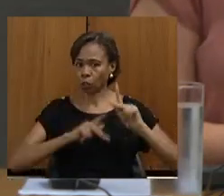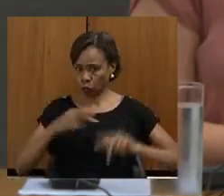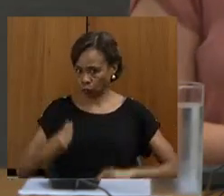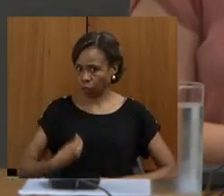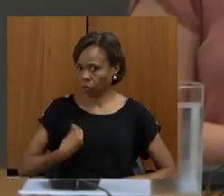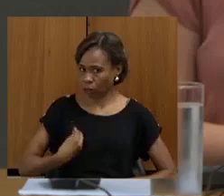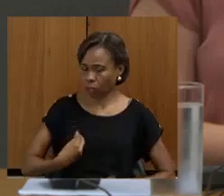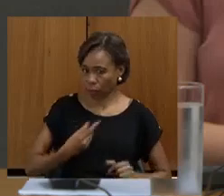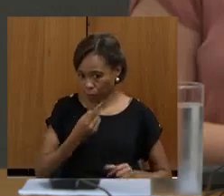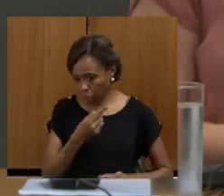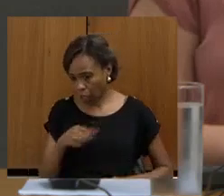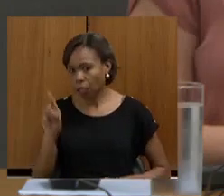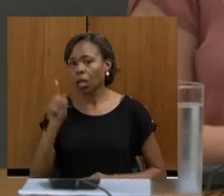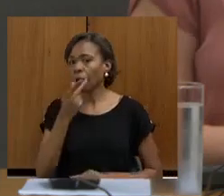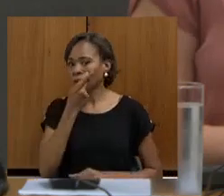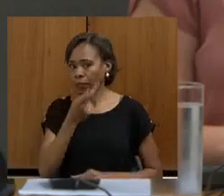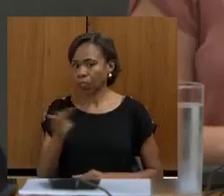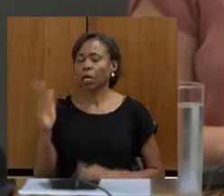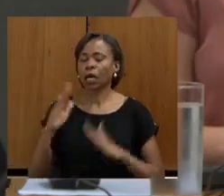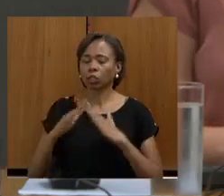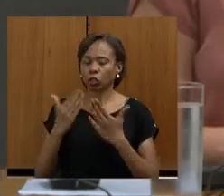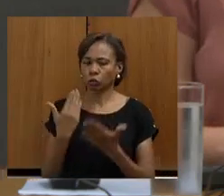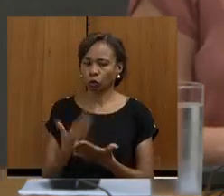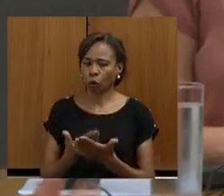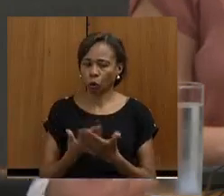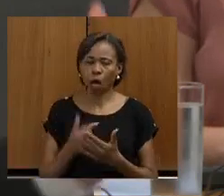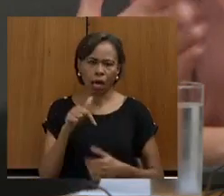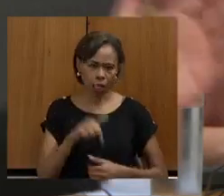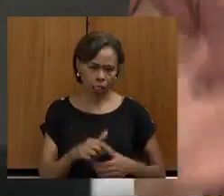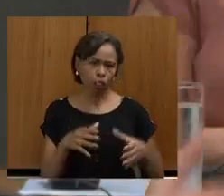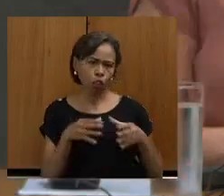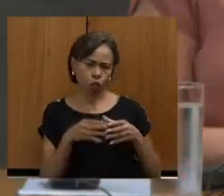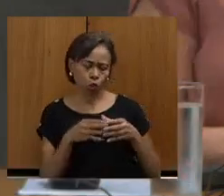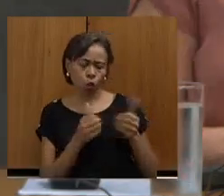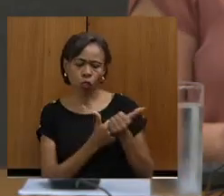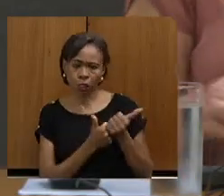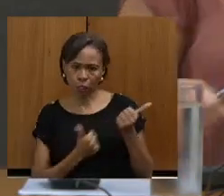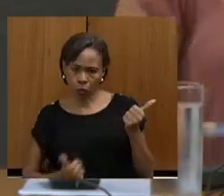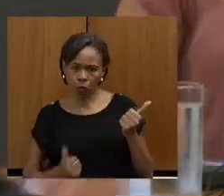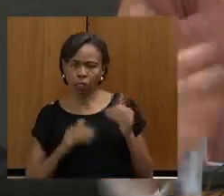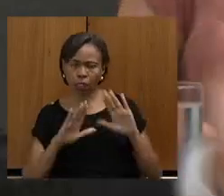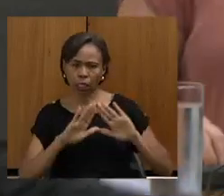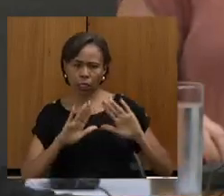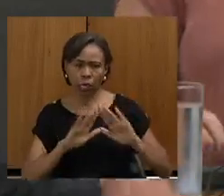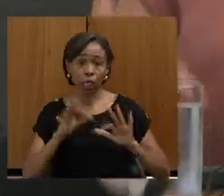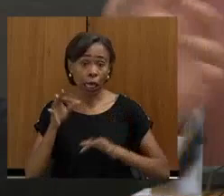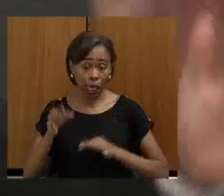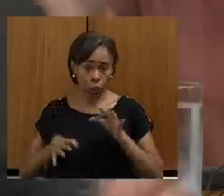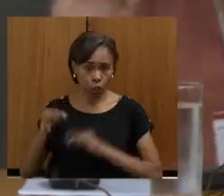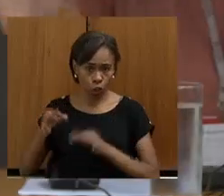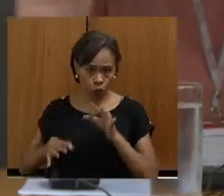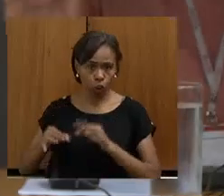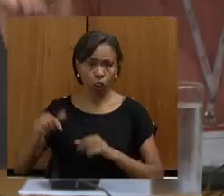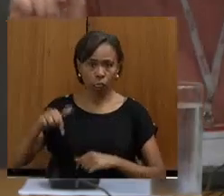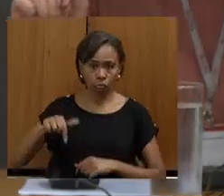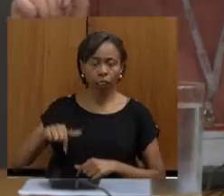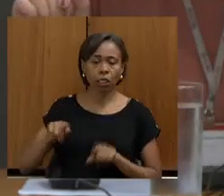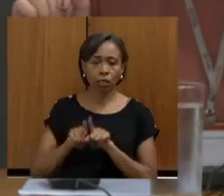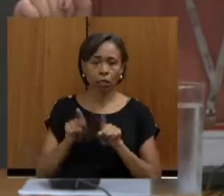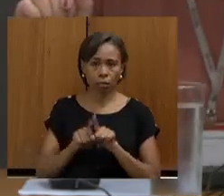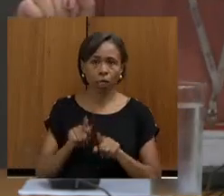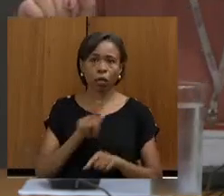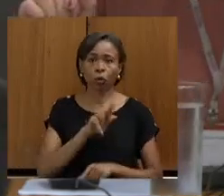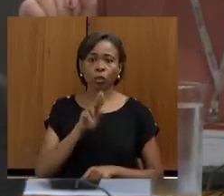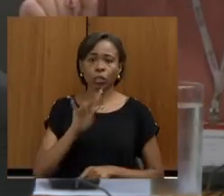para estarem nessa visita, nossa assessoria da casa, nossa assessoria direta aqui jurídica, doutora Thais, doutor Guilherme, vão